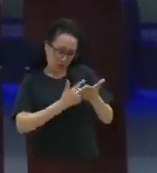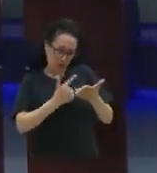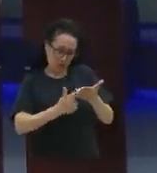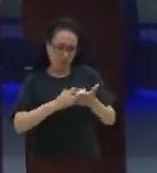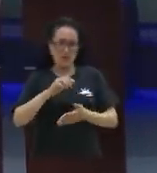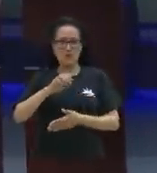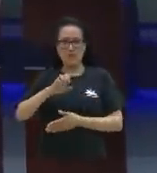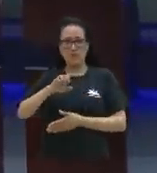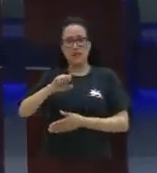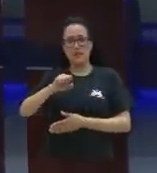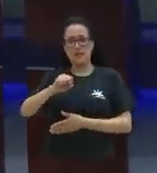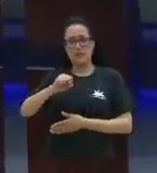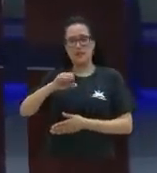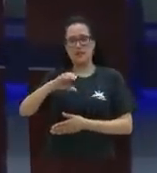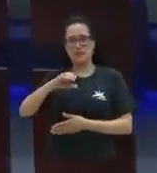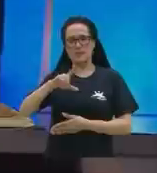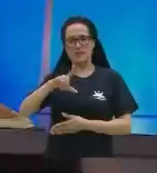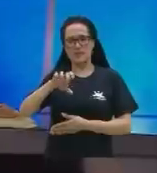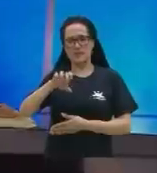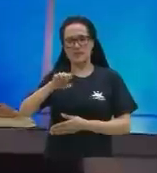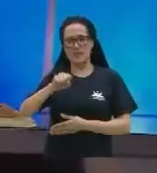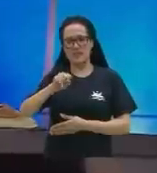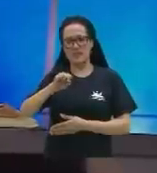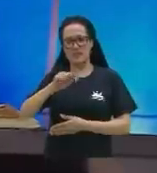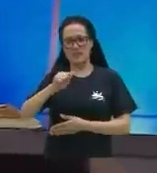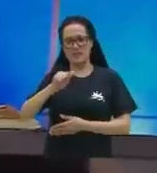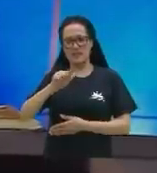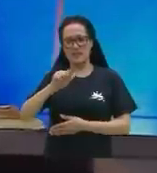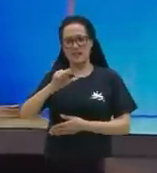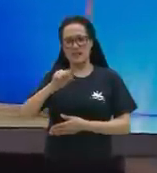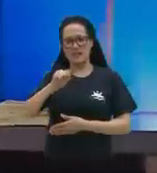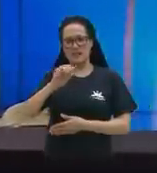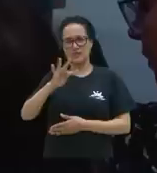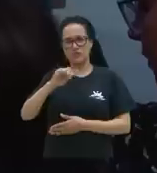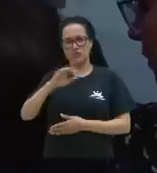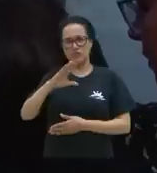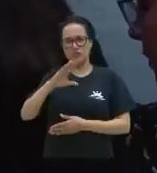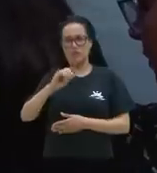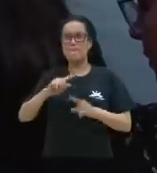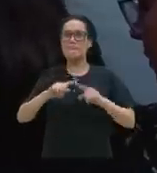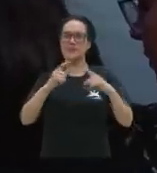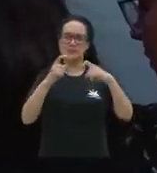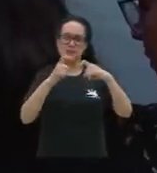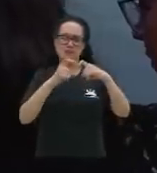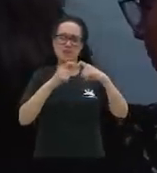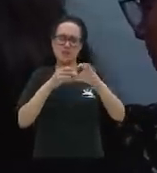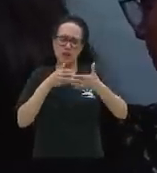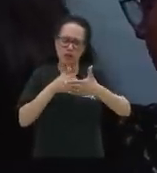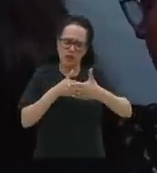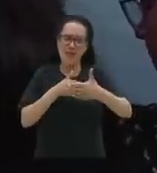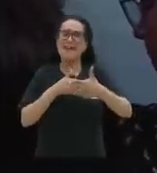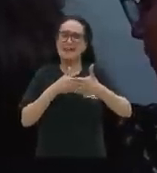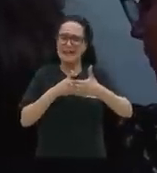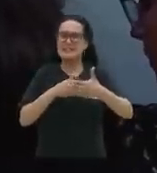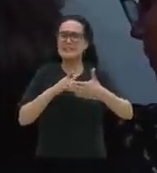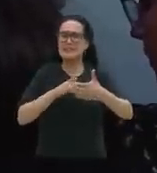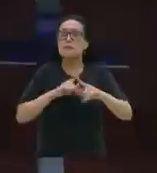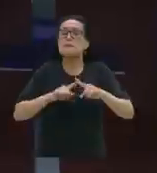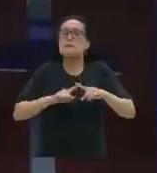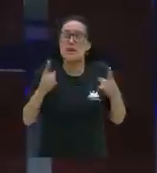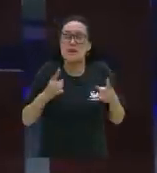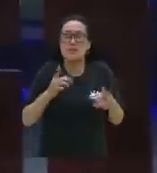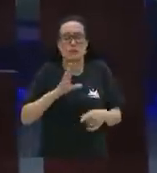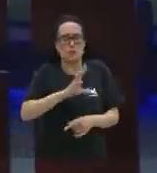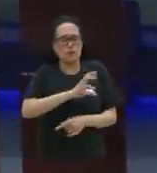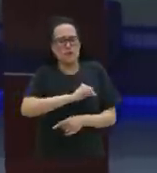capítulo 38, mas a medicina é limitada, e o amor de Jesus que cura é ilimitado. E